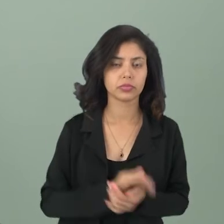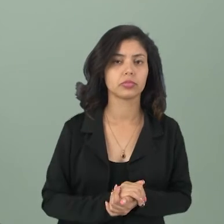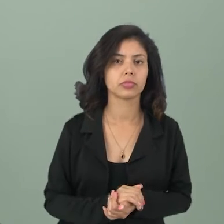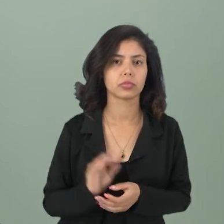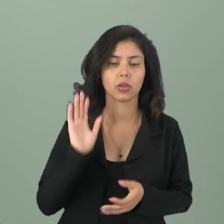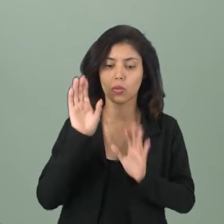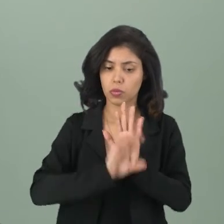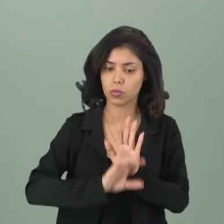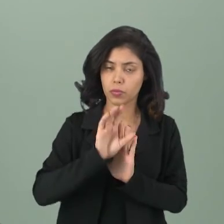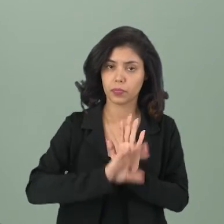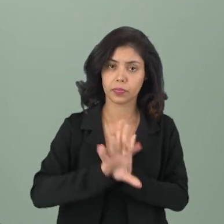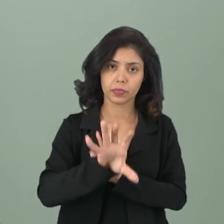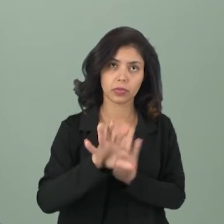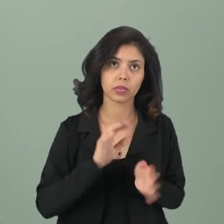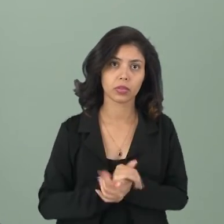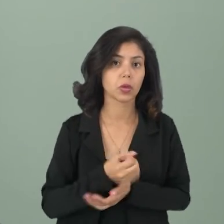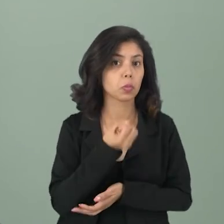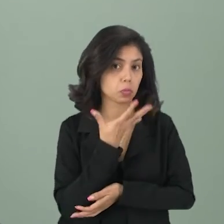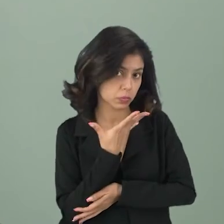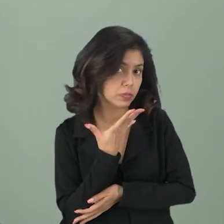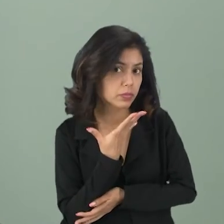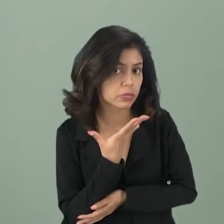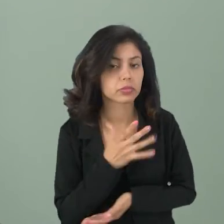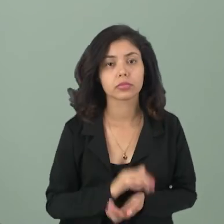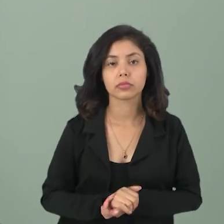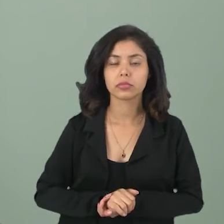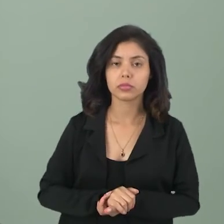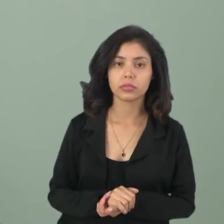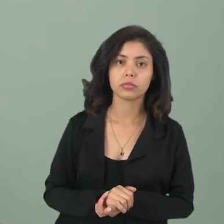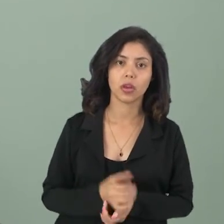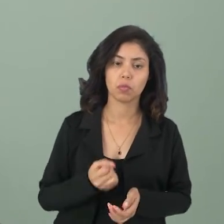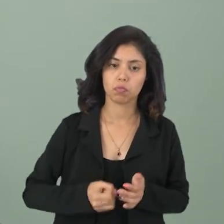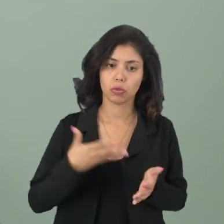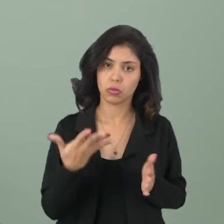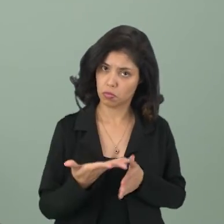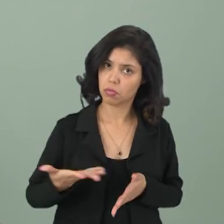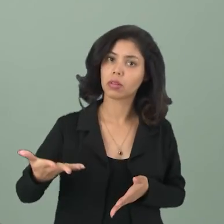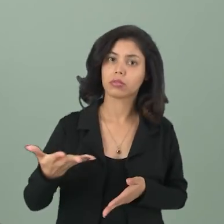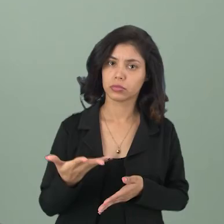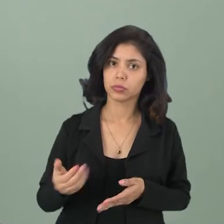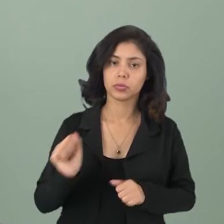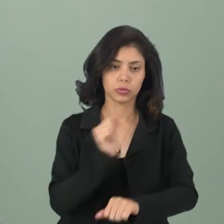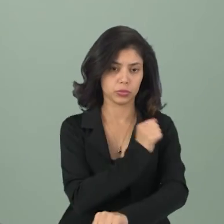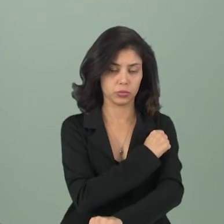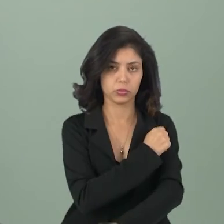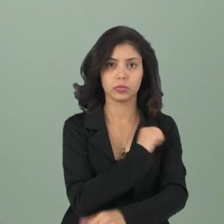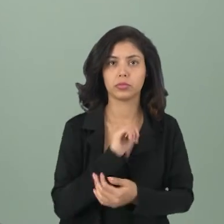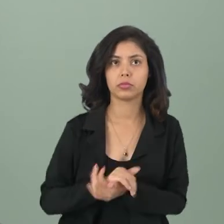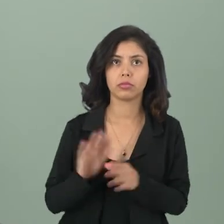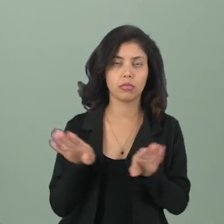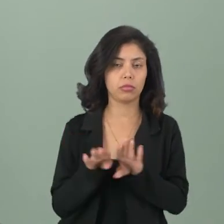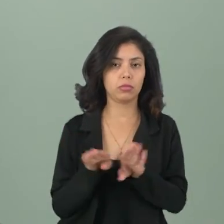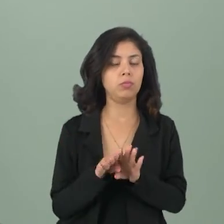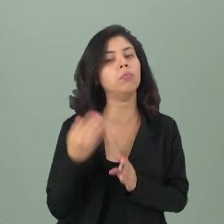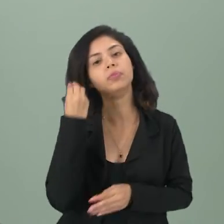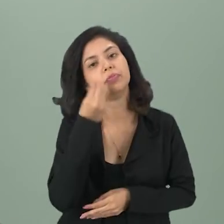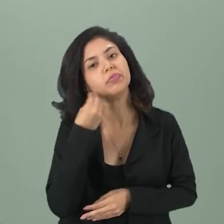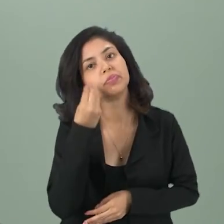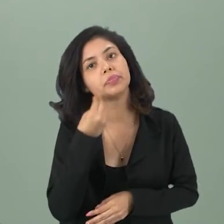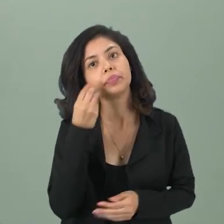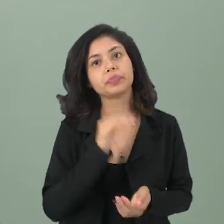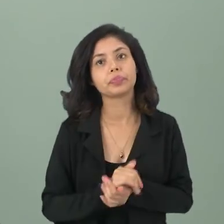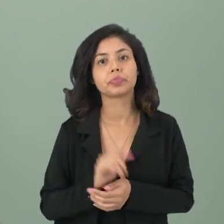É um conteúdo assim ele é bem interessante porque ele dá além de dar muito embasamento para o aluno ele também dá essa